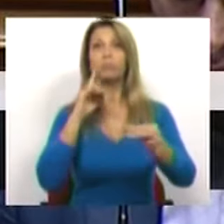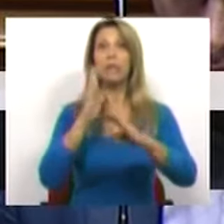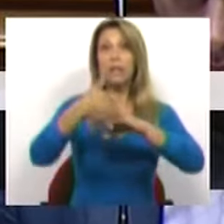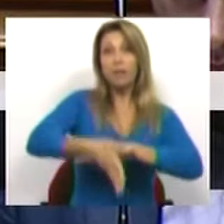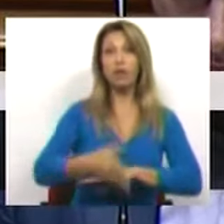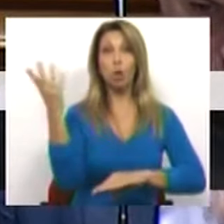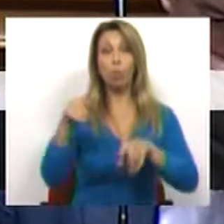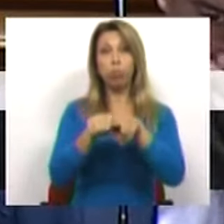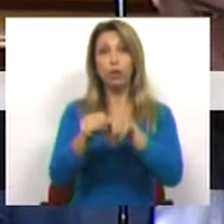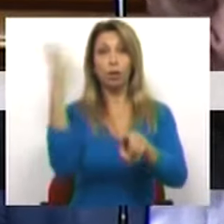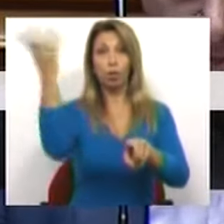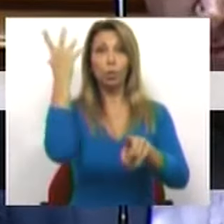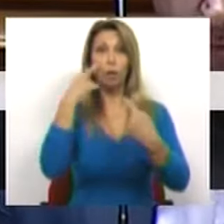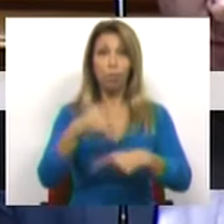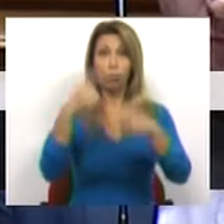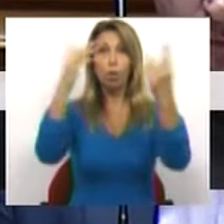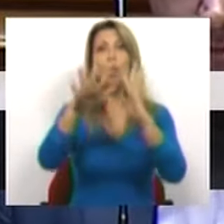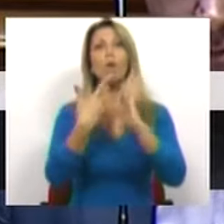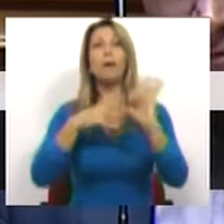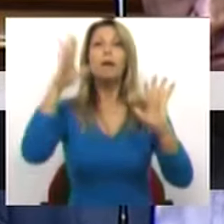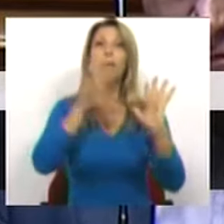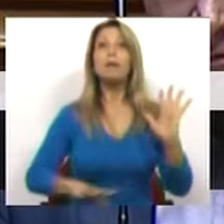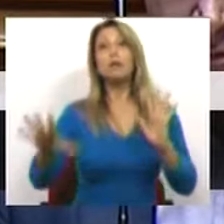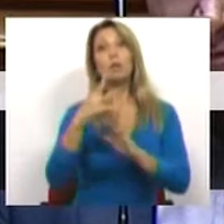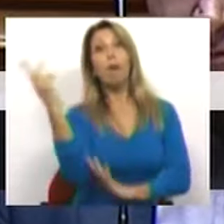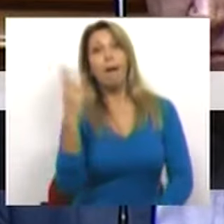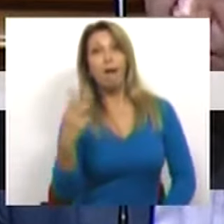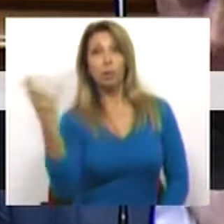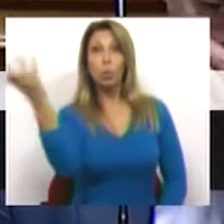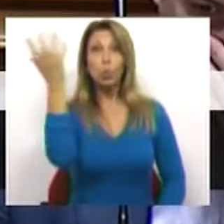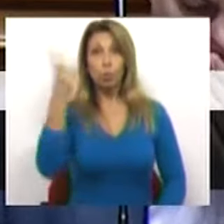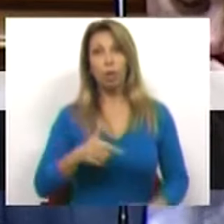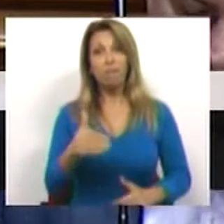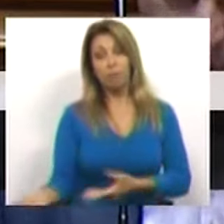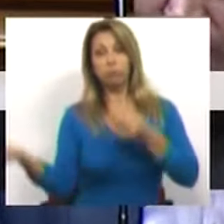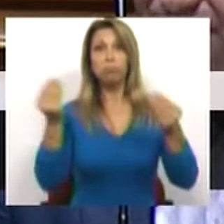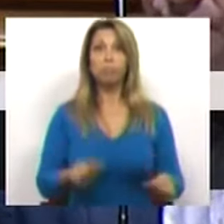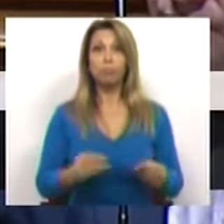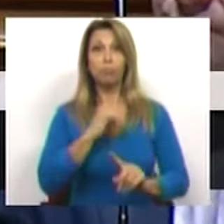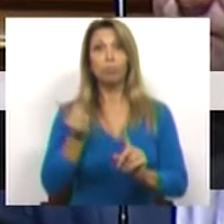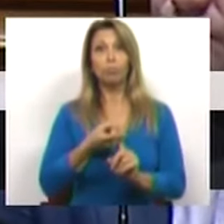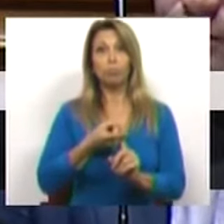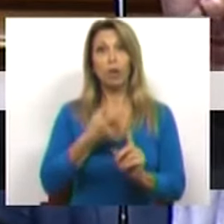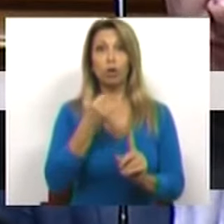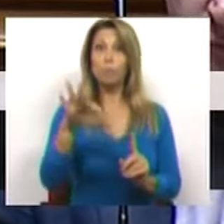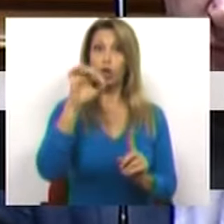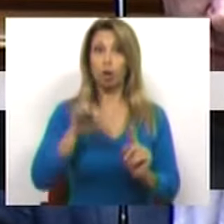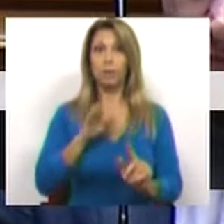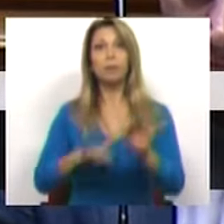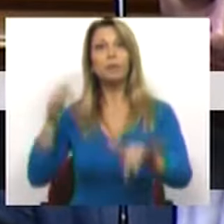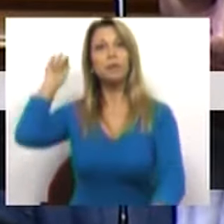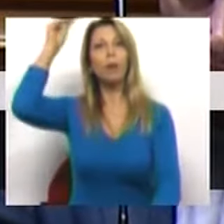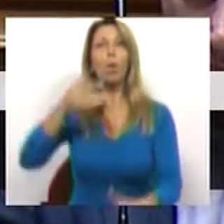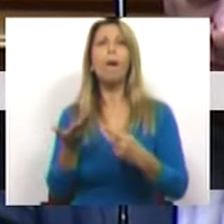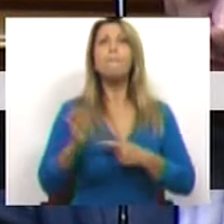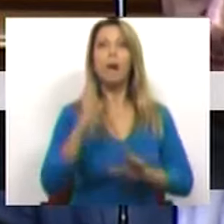públicas com um Plano Nacional de Desenvolvimento para as Artes e a Cultura a apresentar à Assembleia da República no ano 2018, dando passos concretos rumo